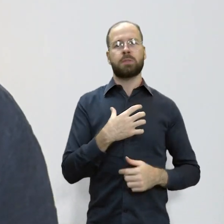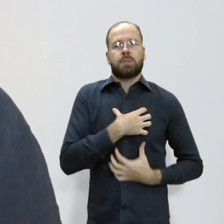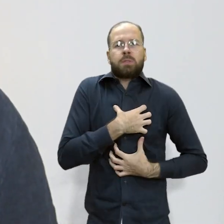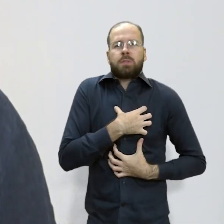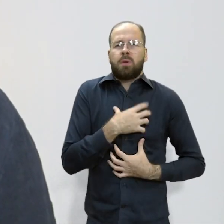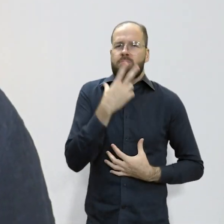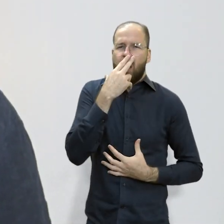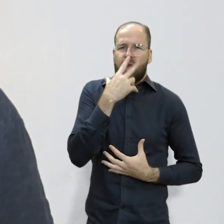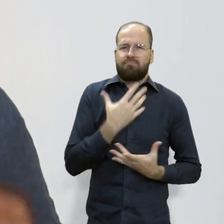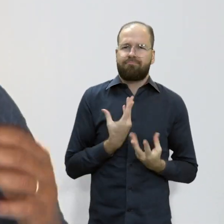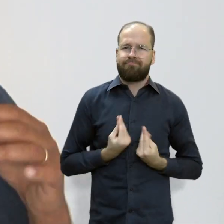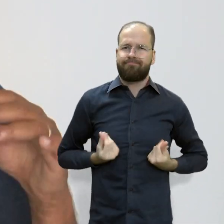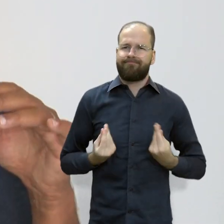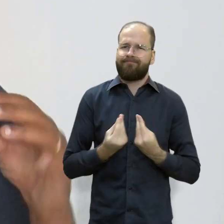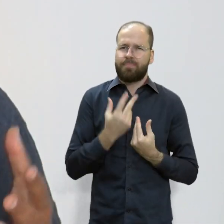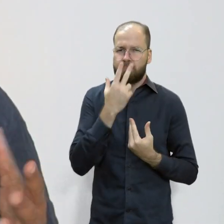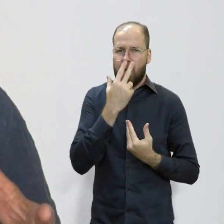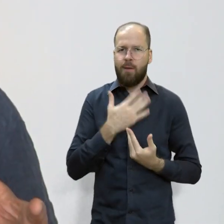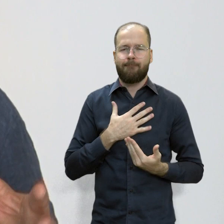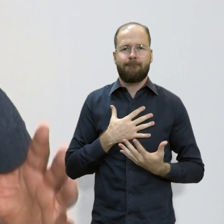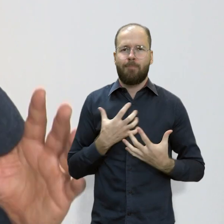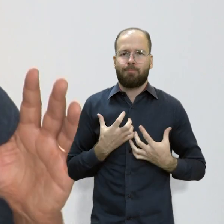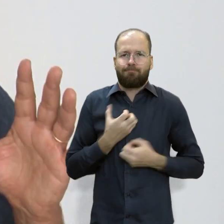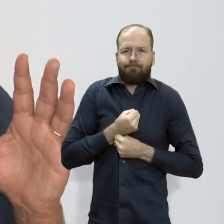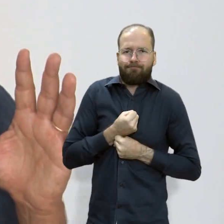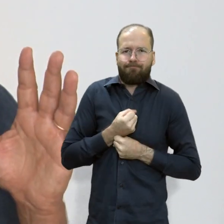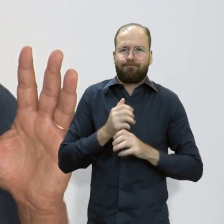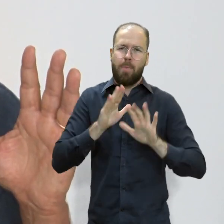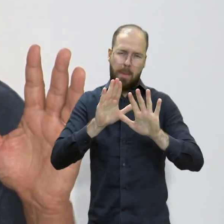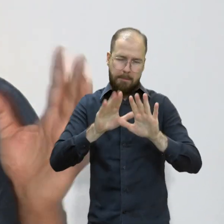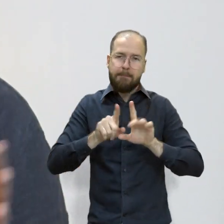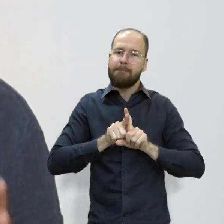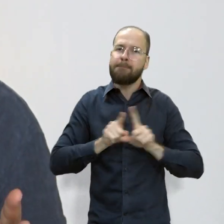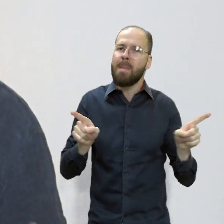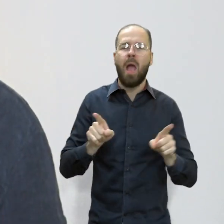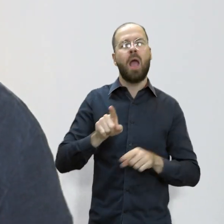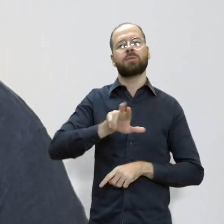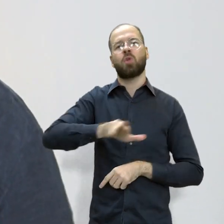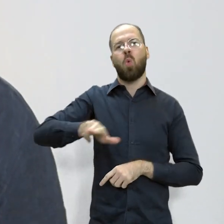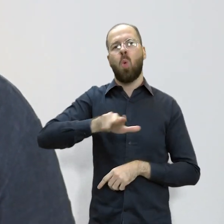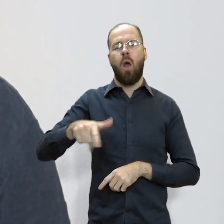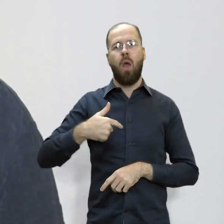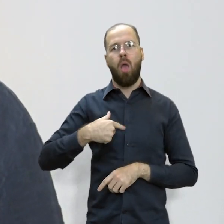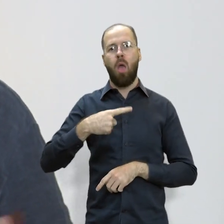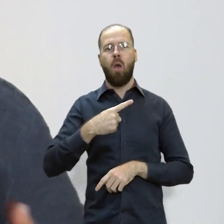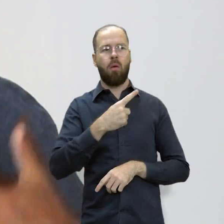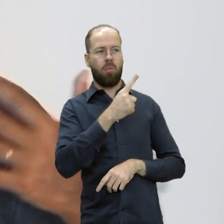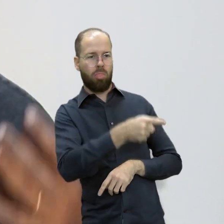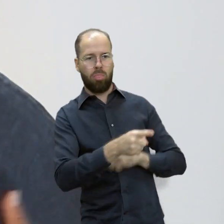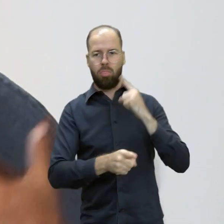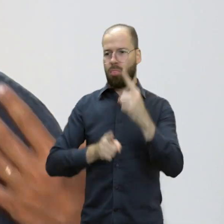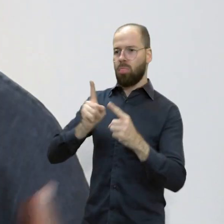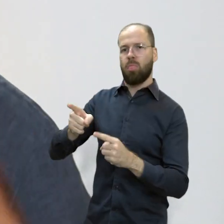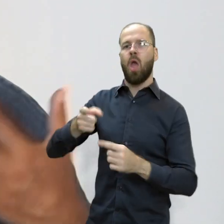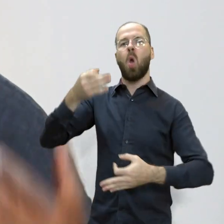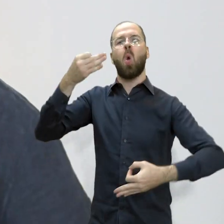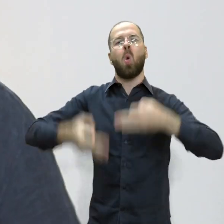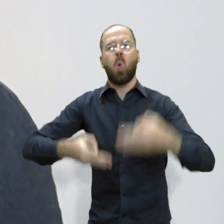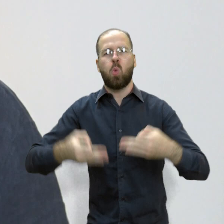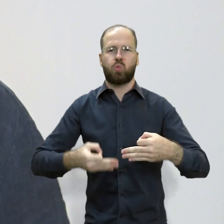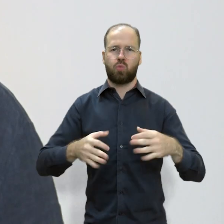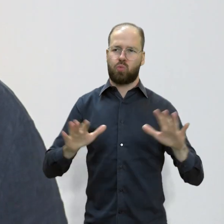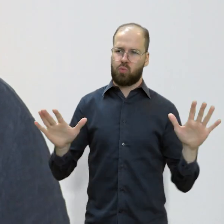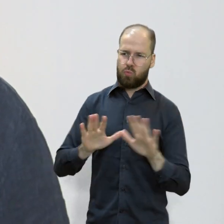aprisionados, né? Mas que não funciona como uma espécie de condenação, porque é sempre possível liberdade em relação